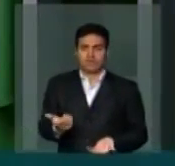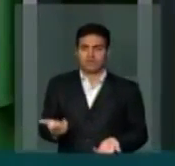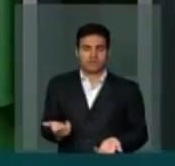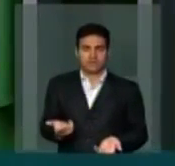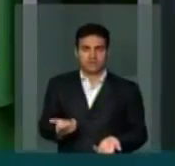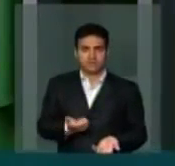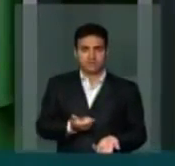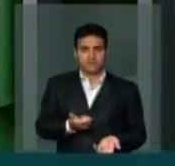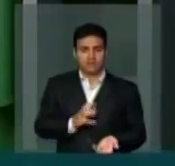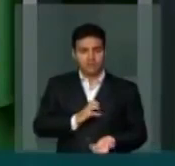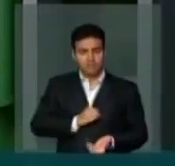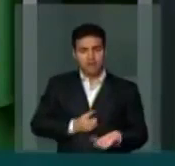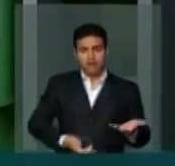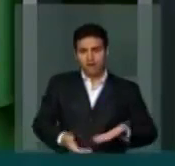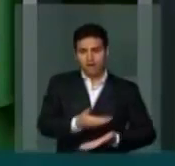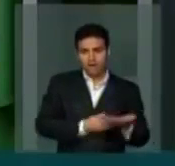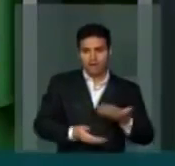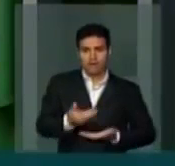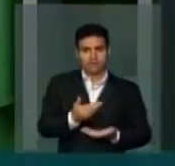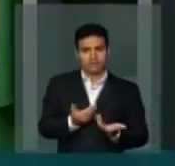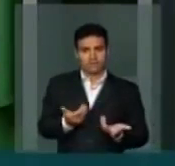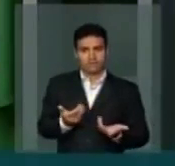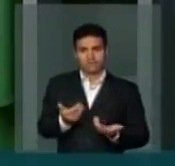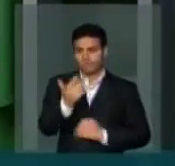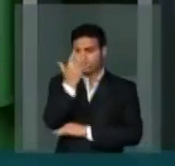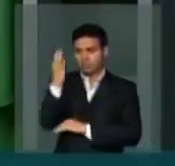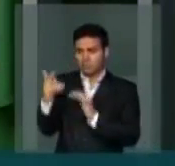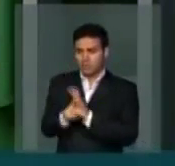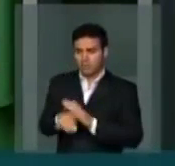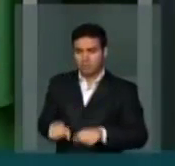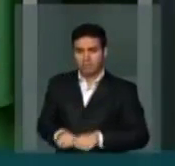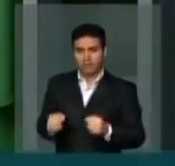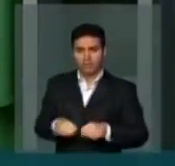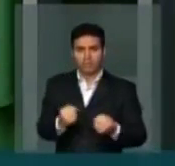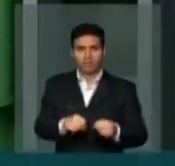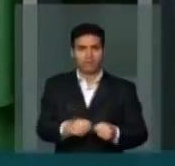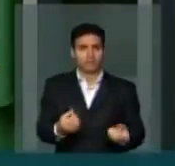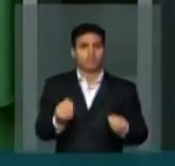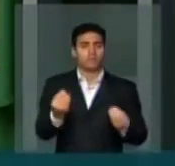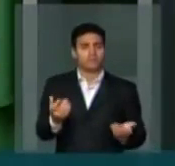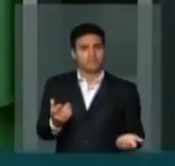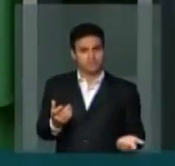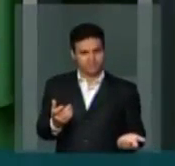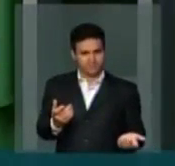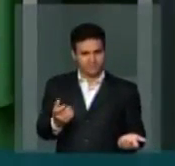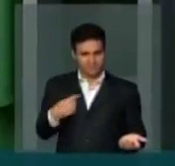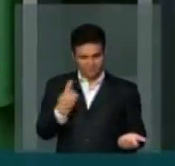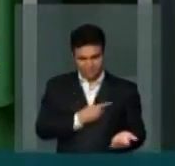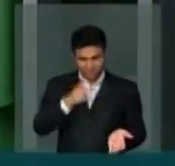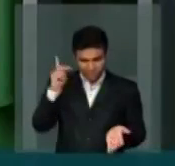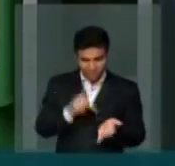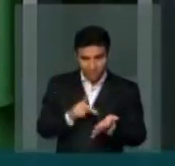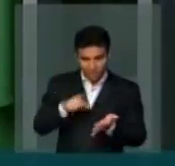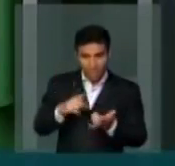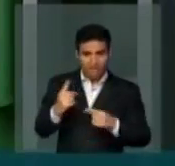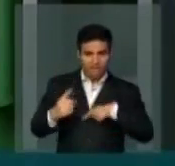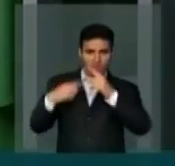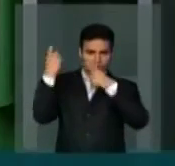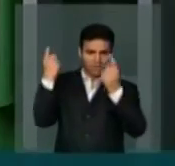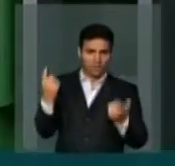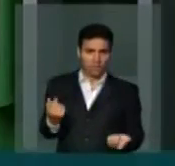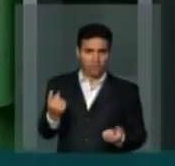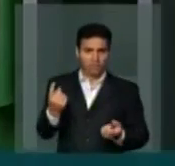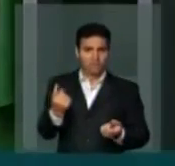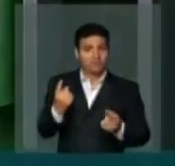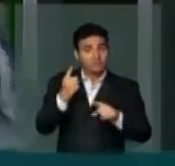seu semelhante e destrua seu ambiente? Em que medida podemos nos considerar o mais evoluído dos seres, se ao